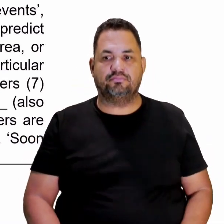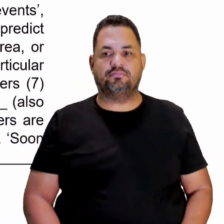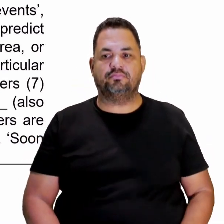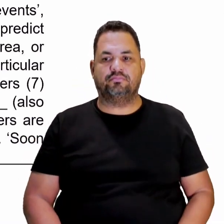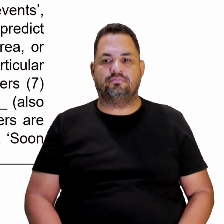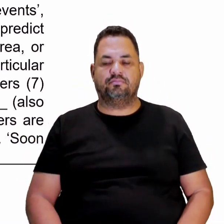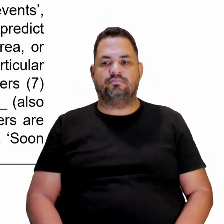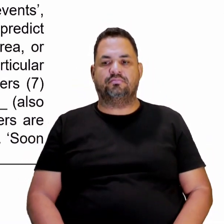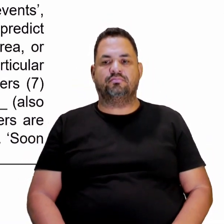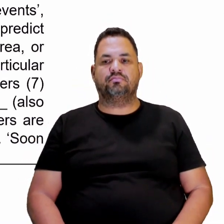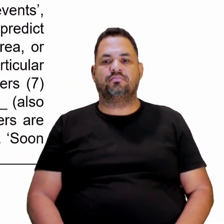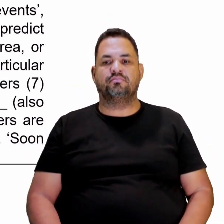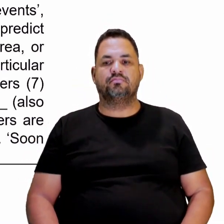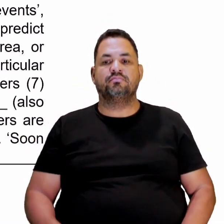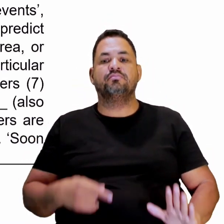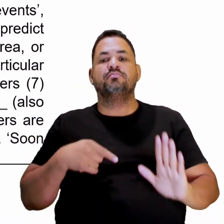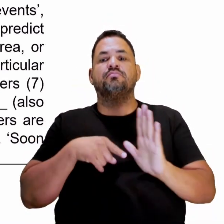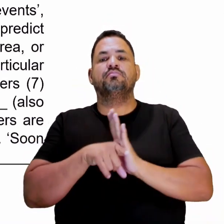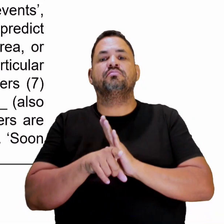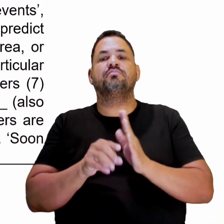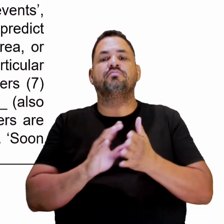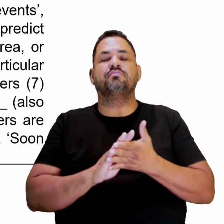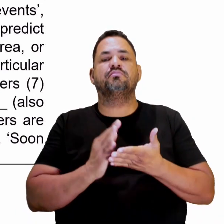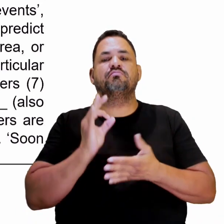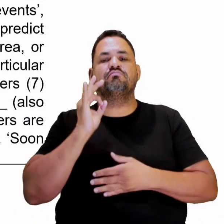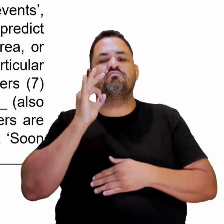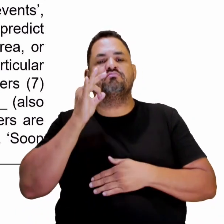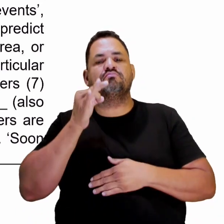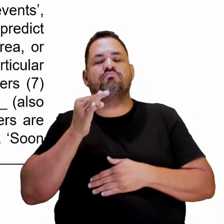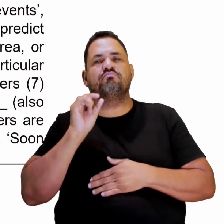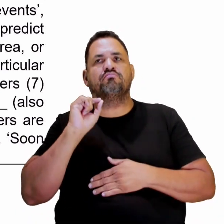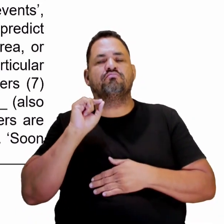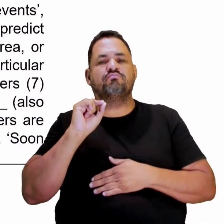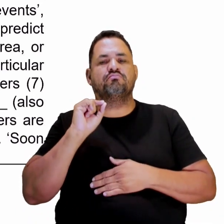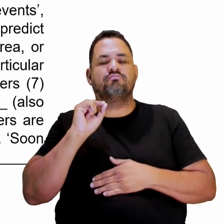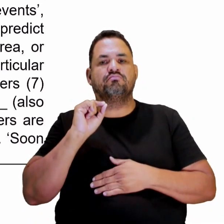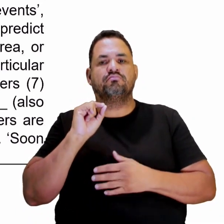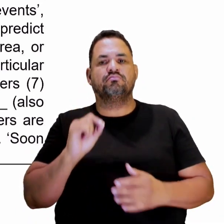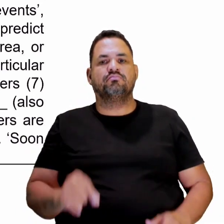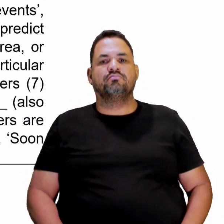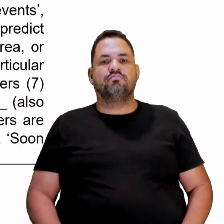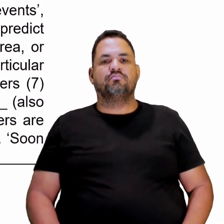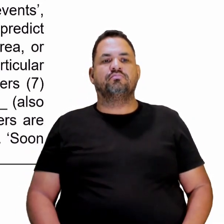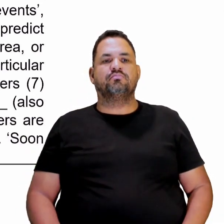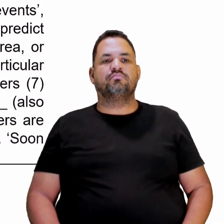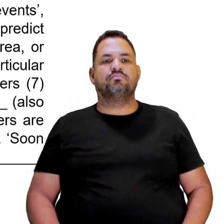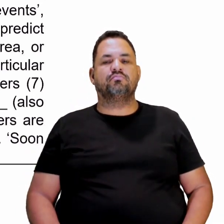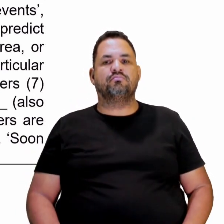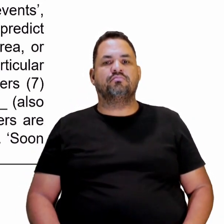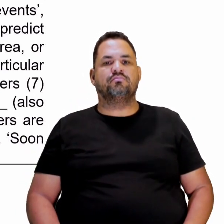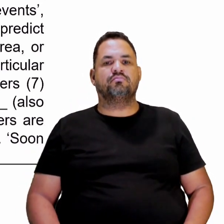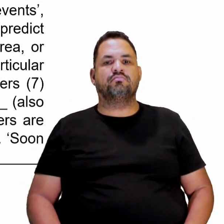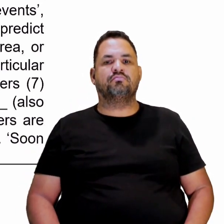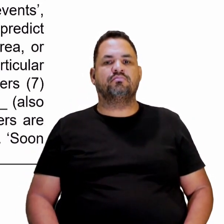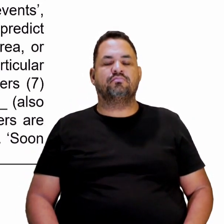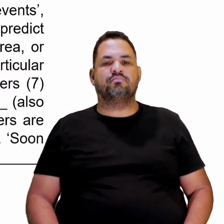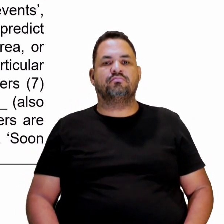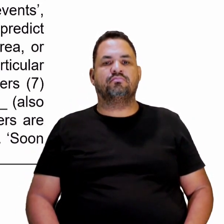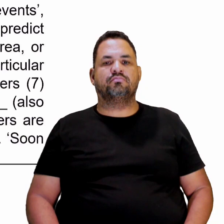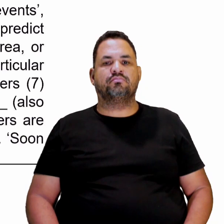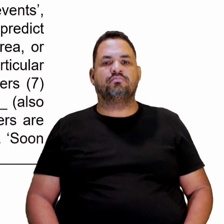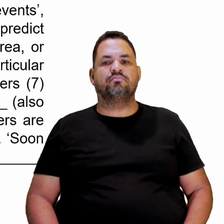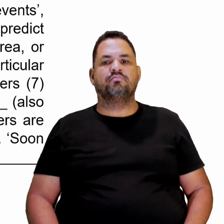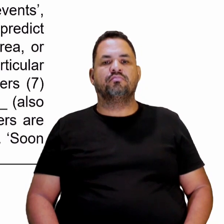exactly... você já se perguntou o que exatamente you do? You do vai ficar como? You